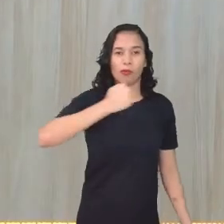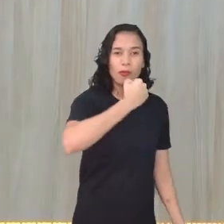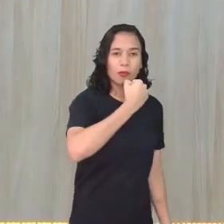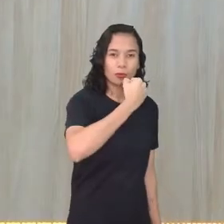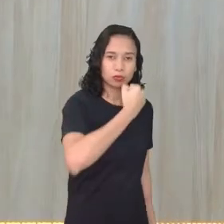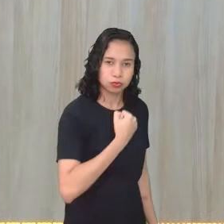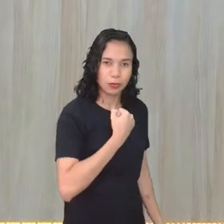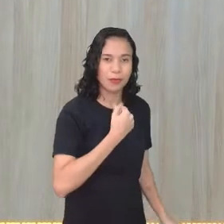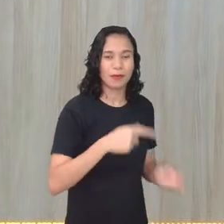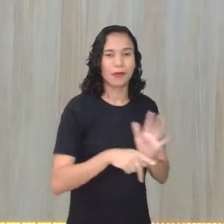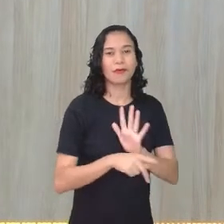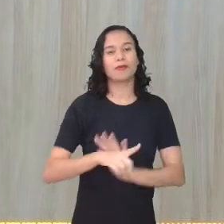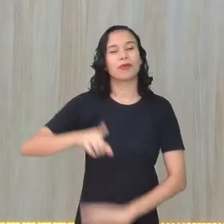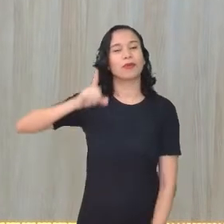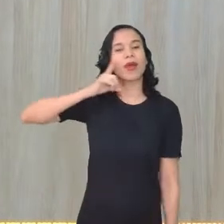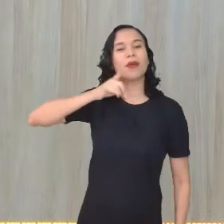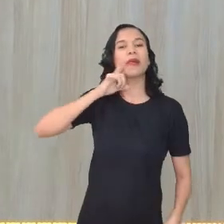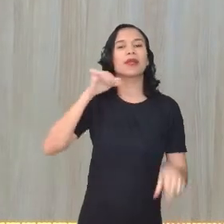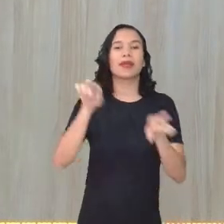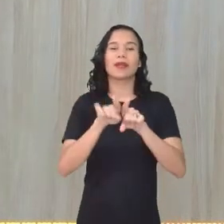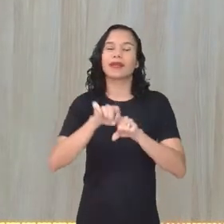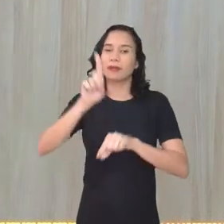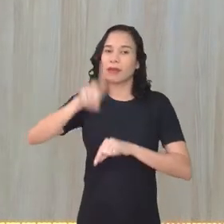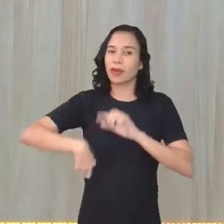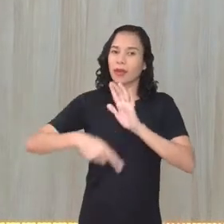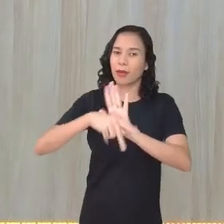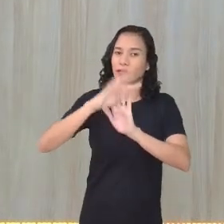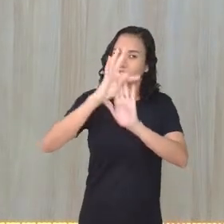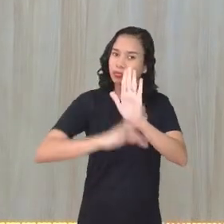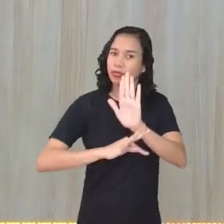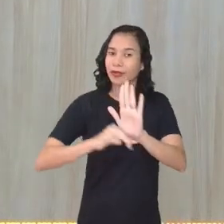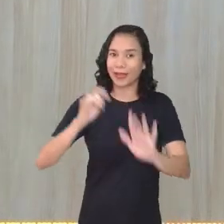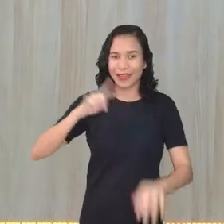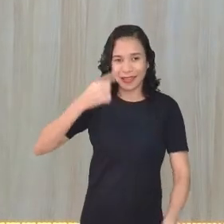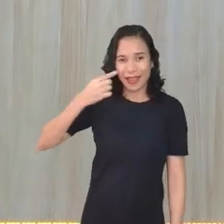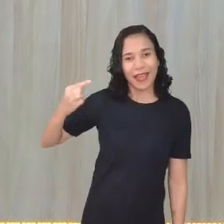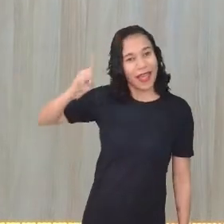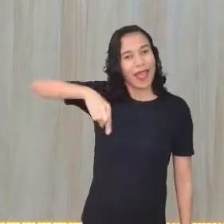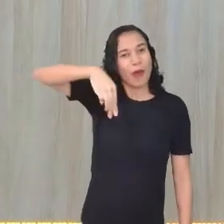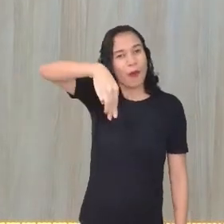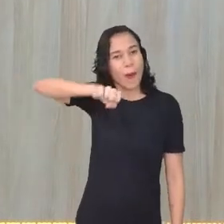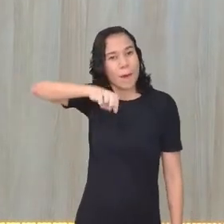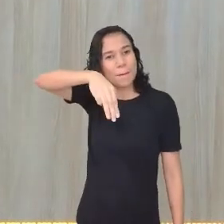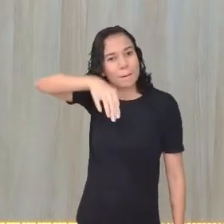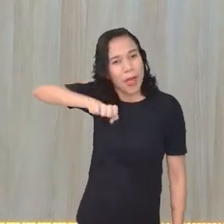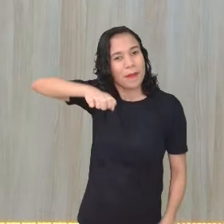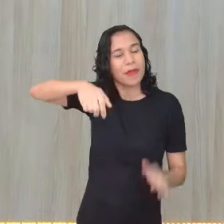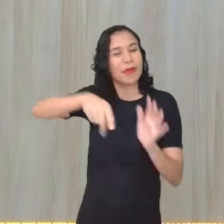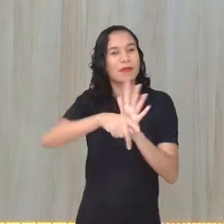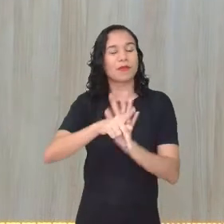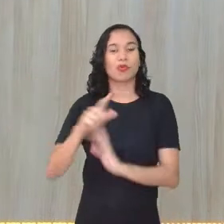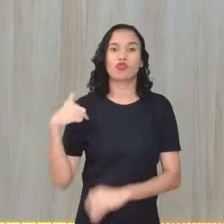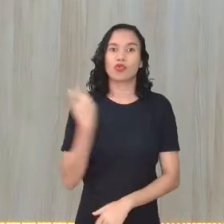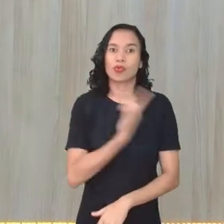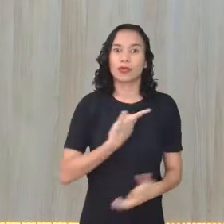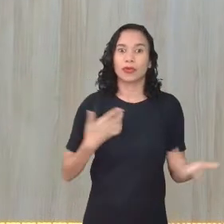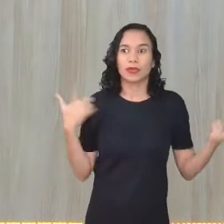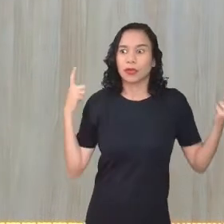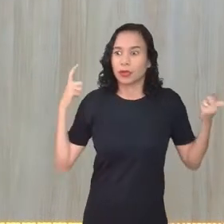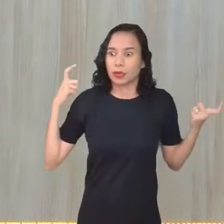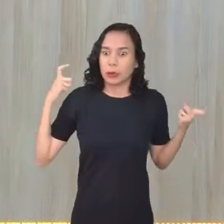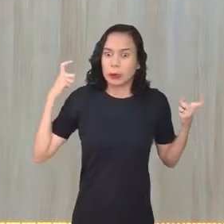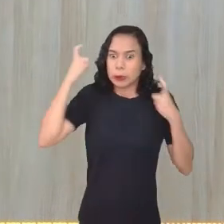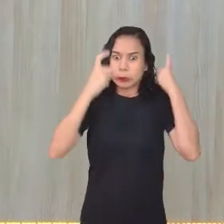de intertextualidade também. E essa imagem acabou se tornando um meme, né? Que simboliza o nosso desespero diante de